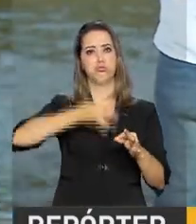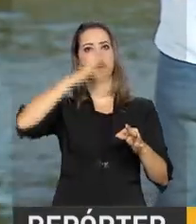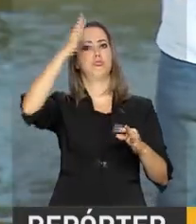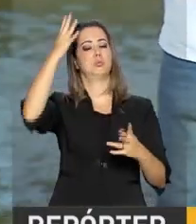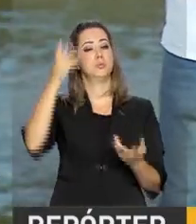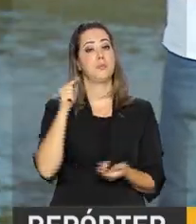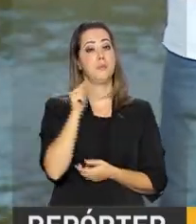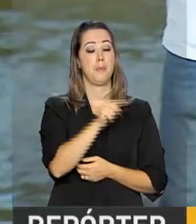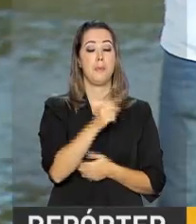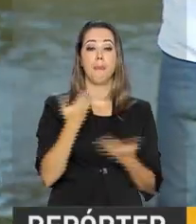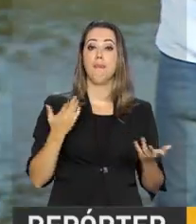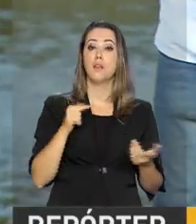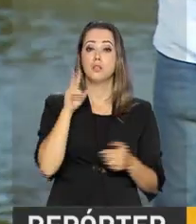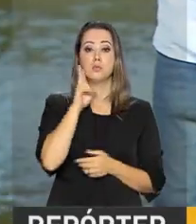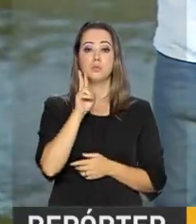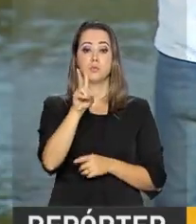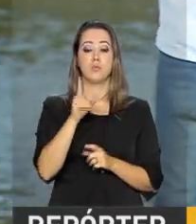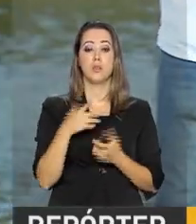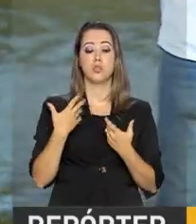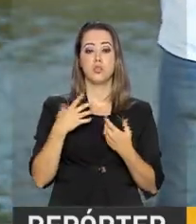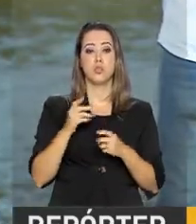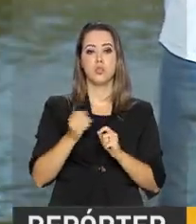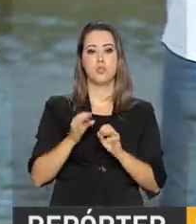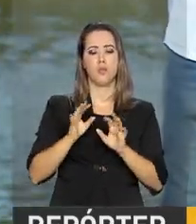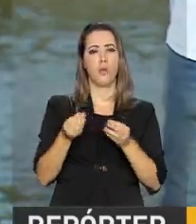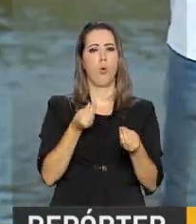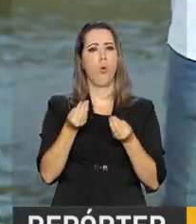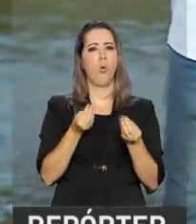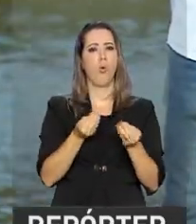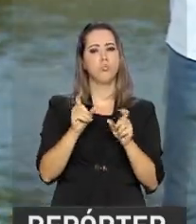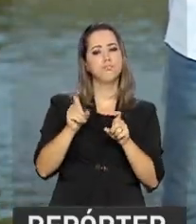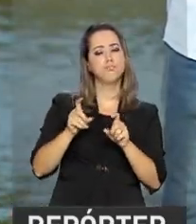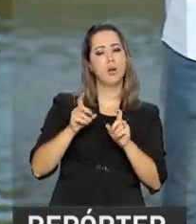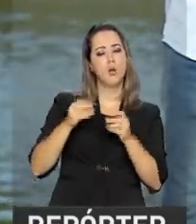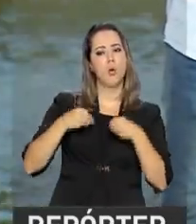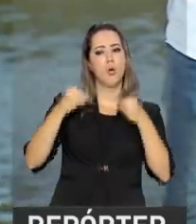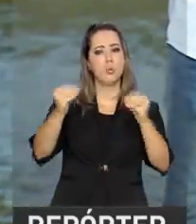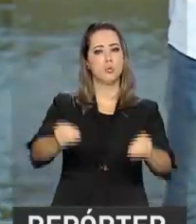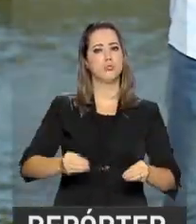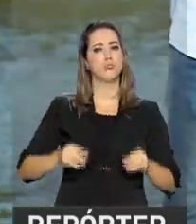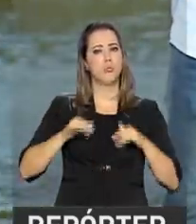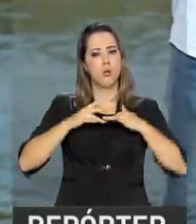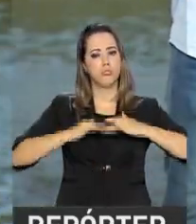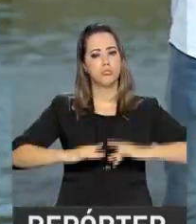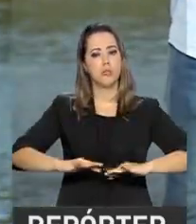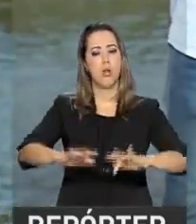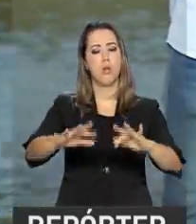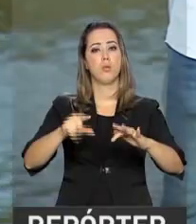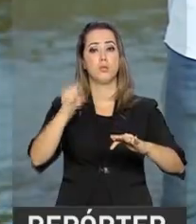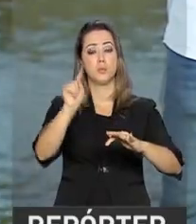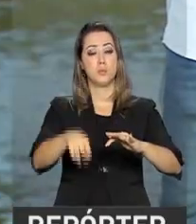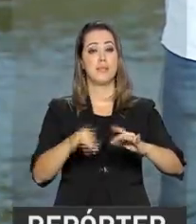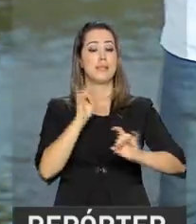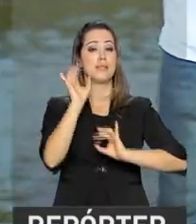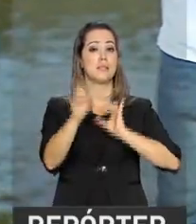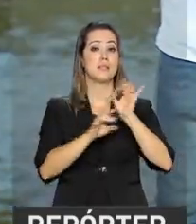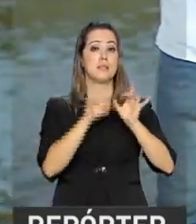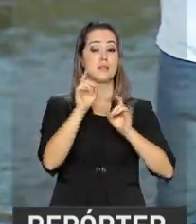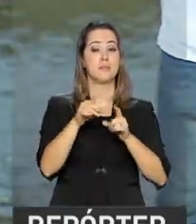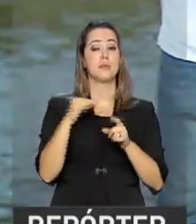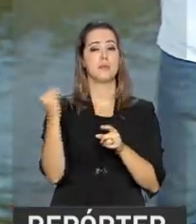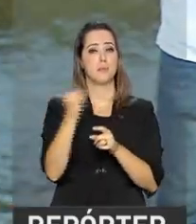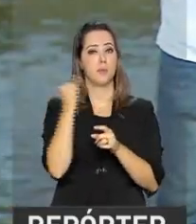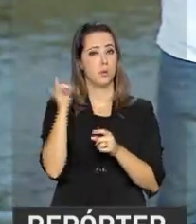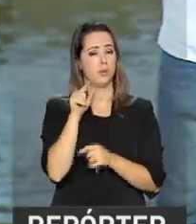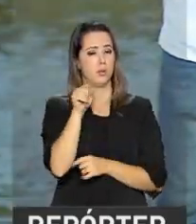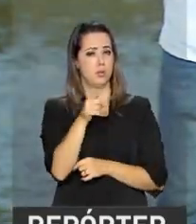aquecido, a atividade da tilapicultura tem outro ponto forte, a prática de manejo. Considerada uma espécie rústica,